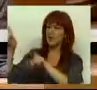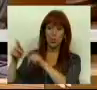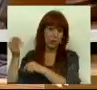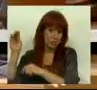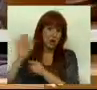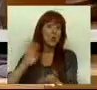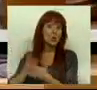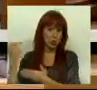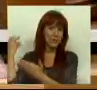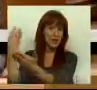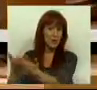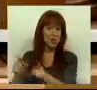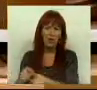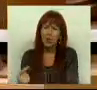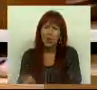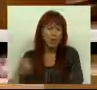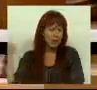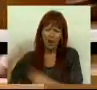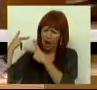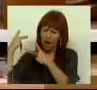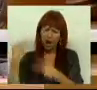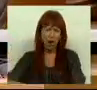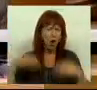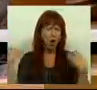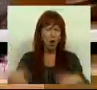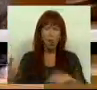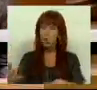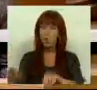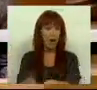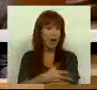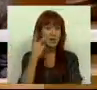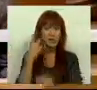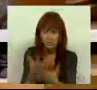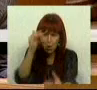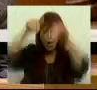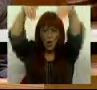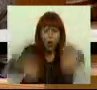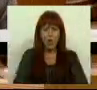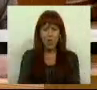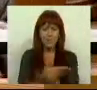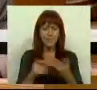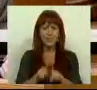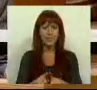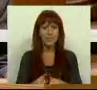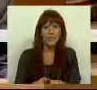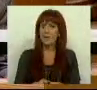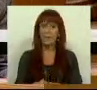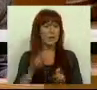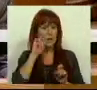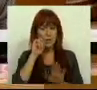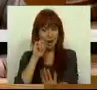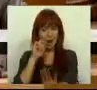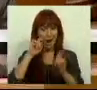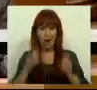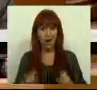e, nos últimos anos, uma austeridade sem precedentes que intensificou a recessão económica, que não segurou o